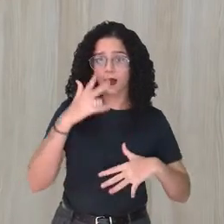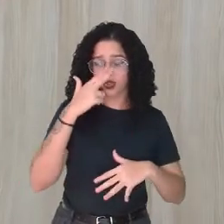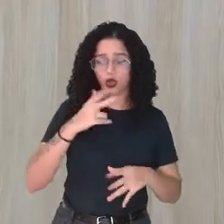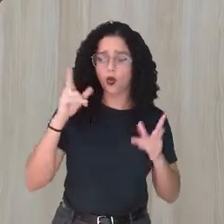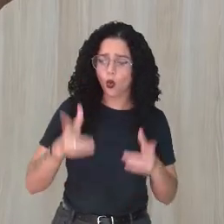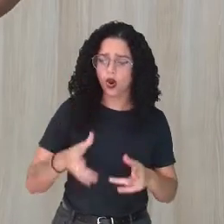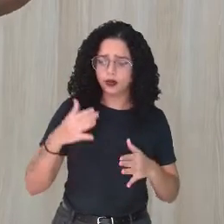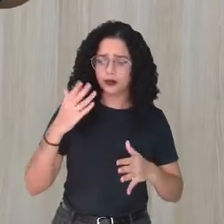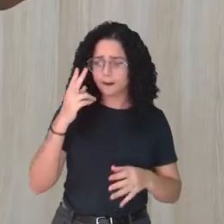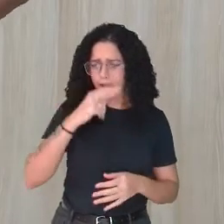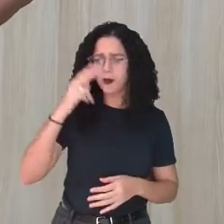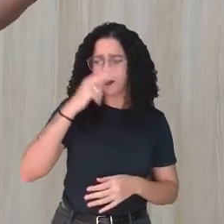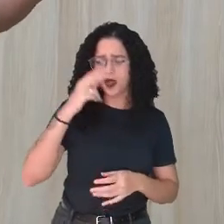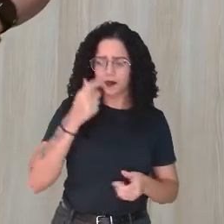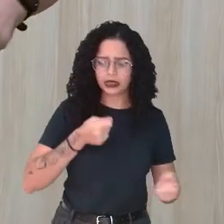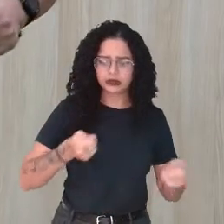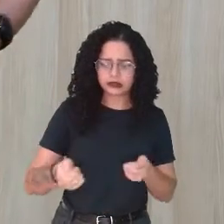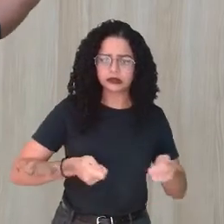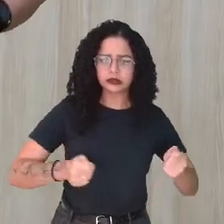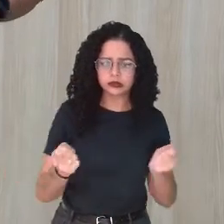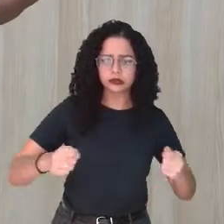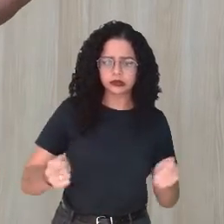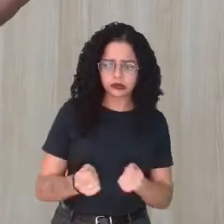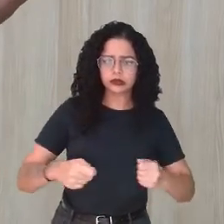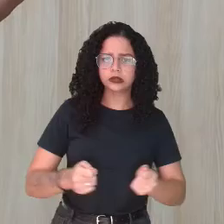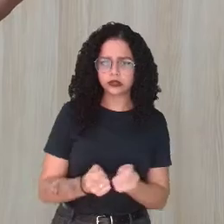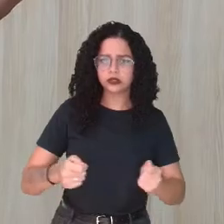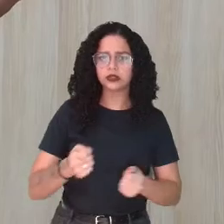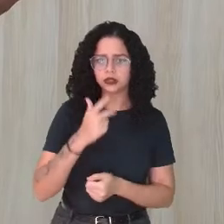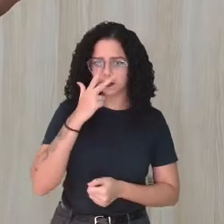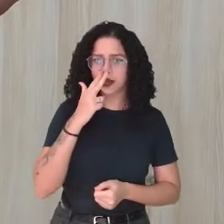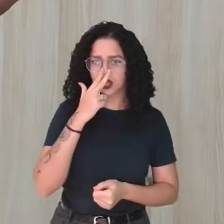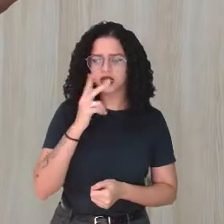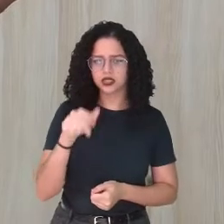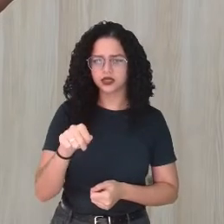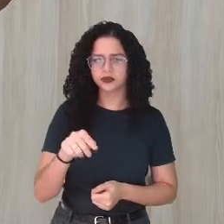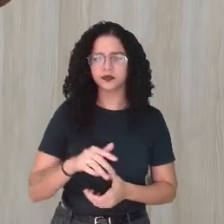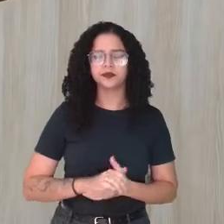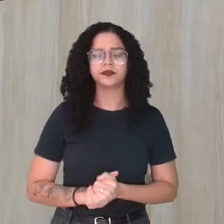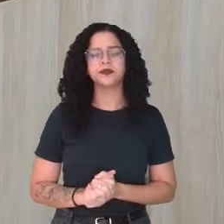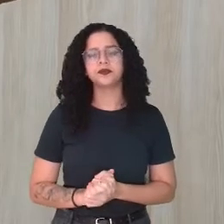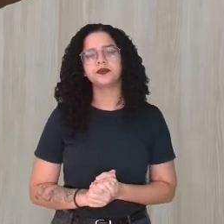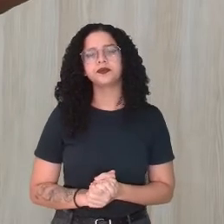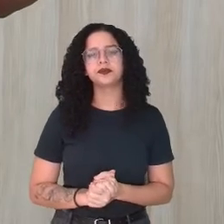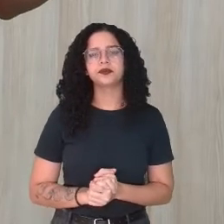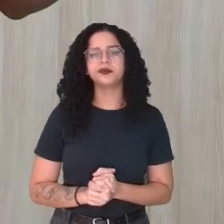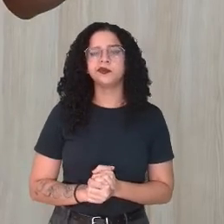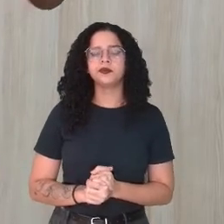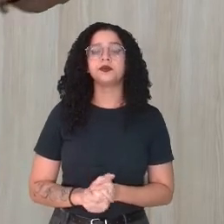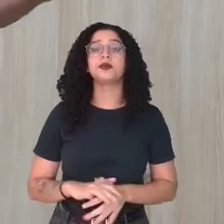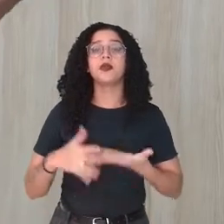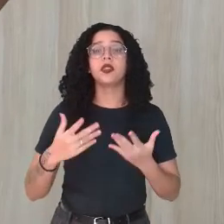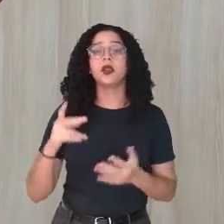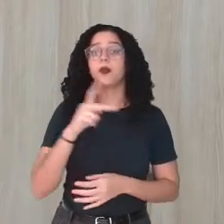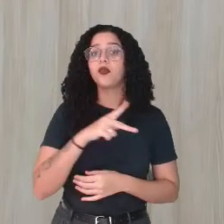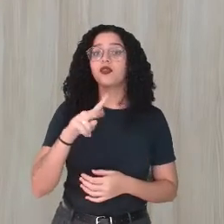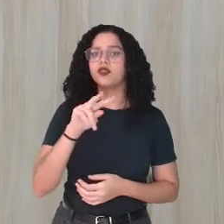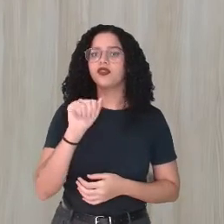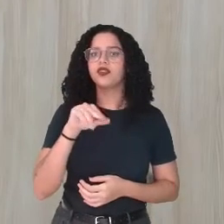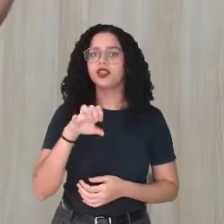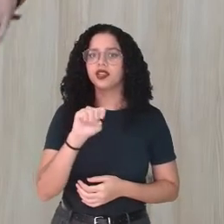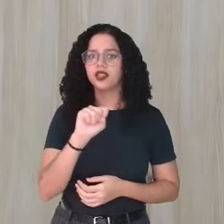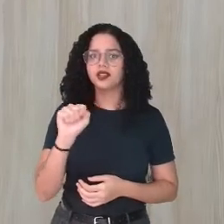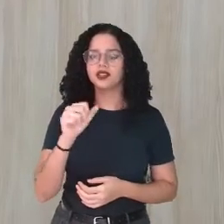né, daquela máquina, daquela esteira, apertando o parafuso. Trabalho alienado. Né? O sistema, a professora Vanessa falou um